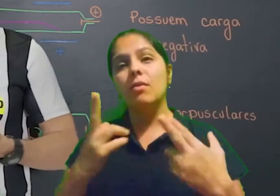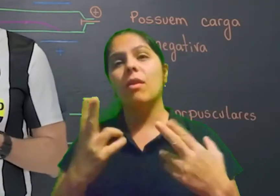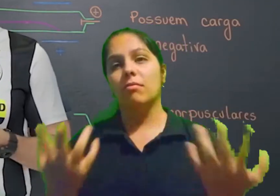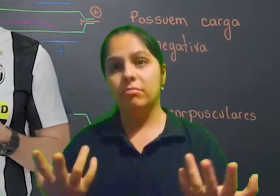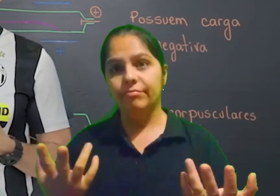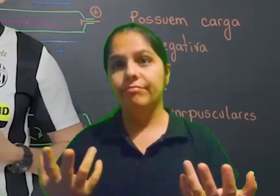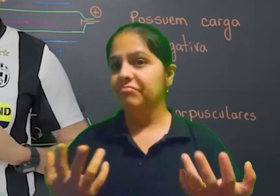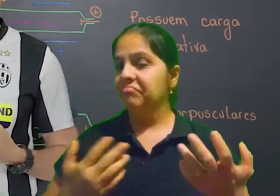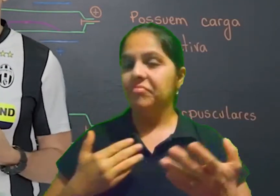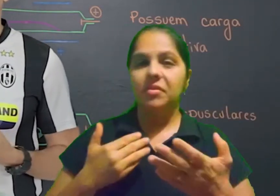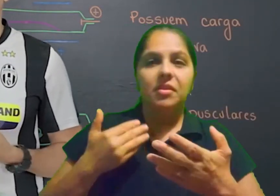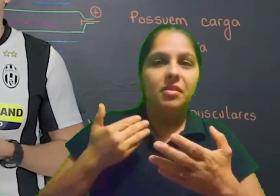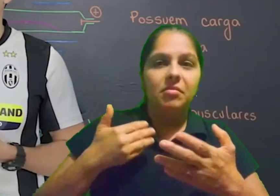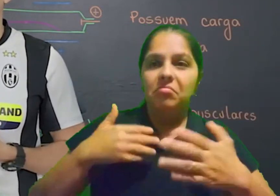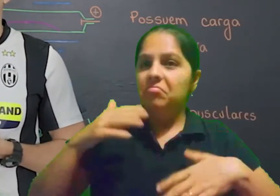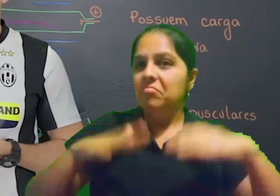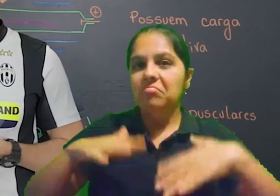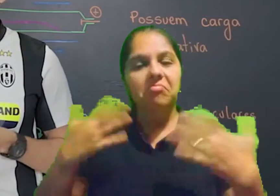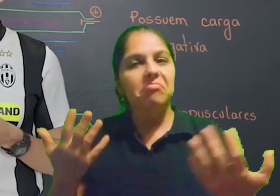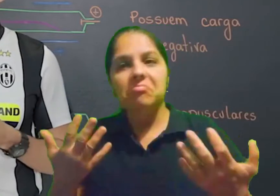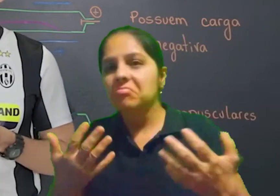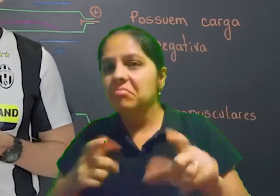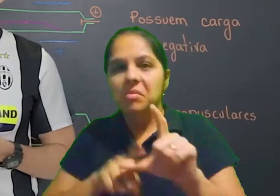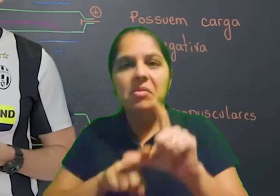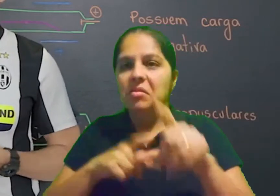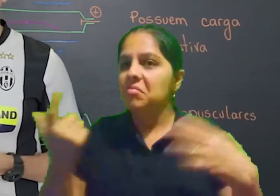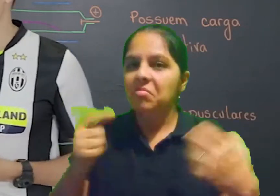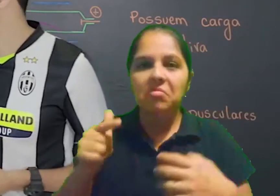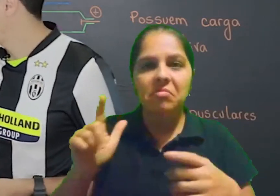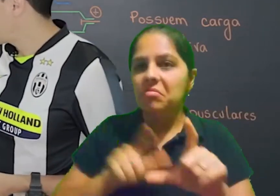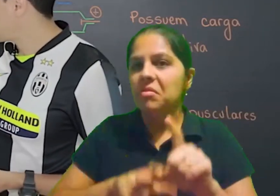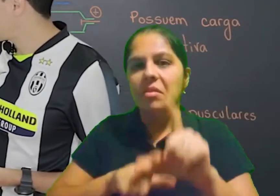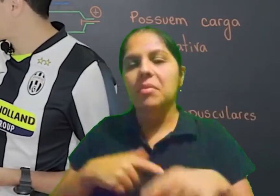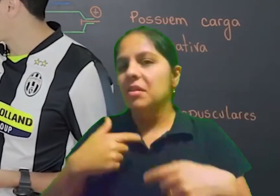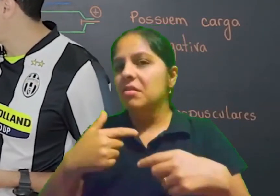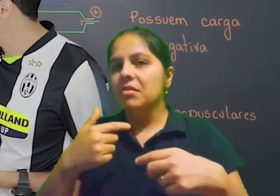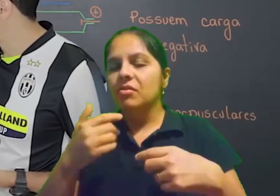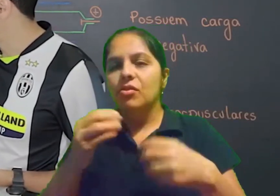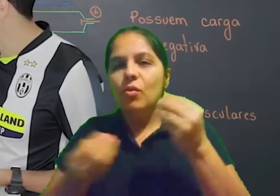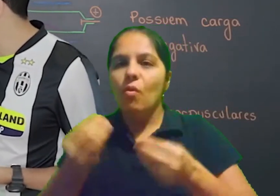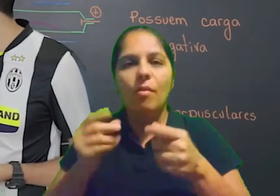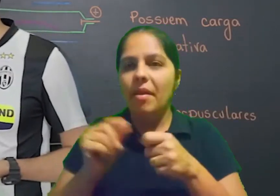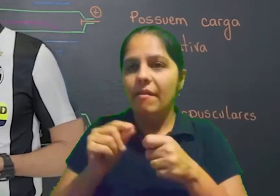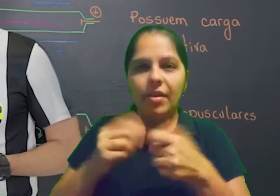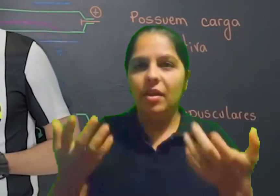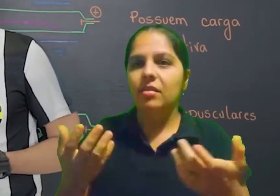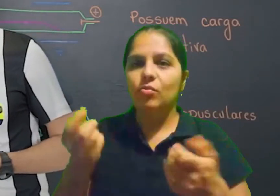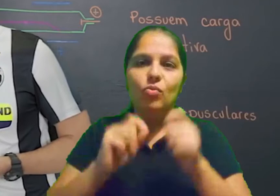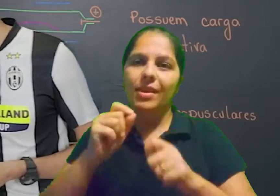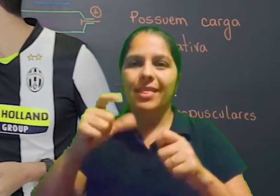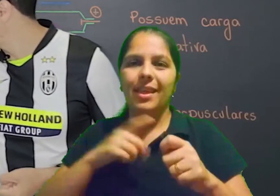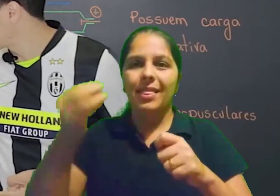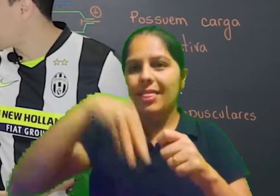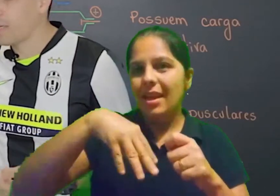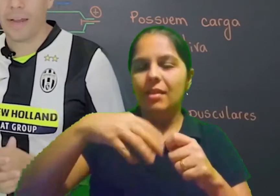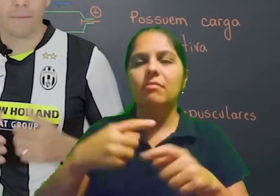Então, independe do material. Se independe do material, esses raios aqui, ó, eles estão